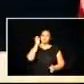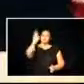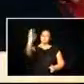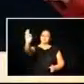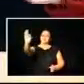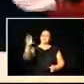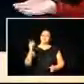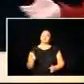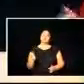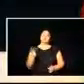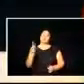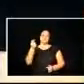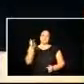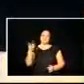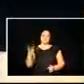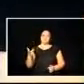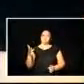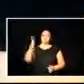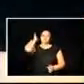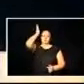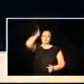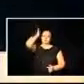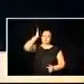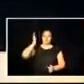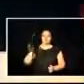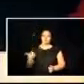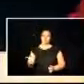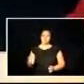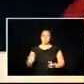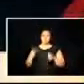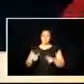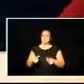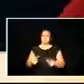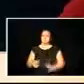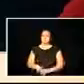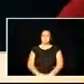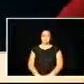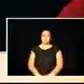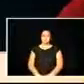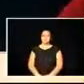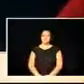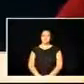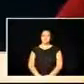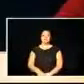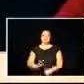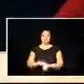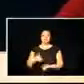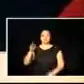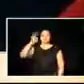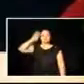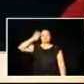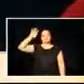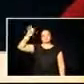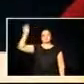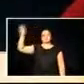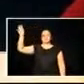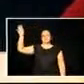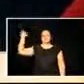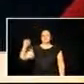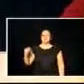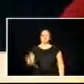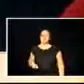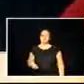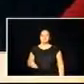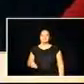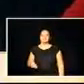Não votamos aqui nenhuma lei. Mas cabe ainda, senhores, lembrar que nós estamos próximos